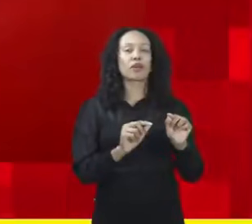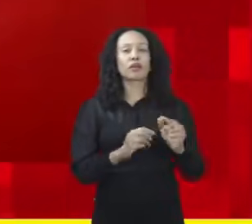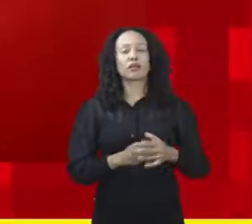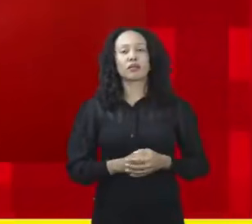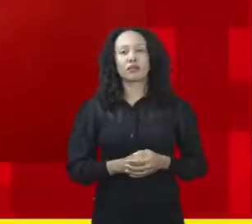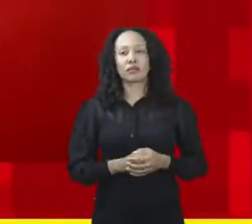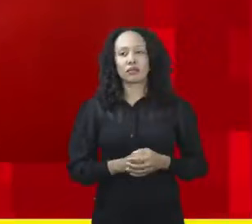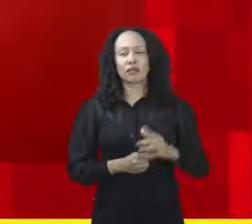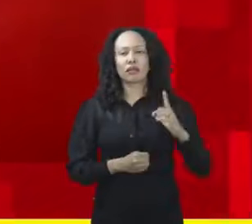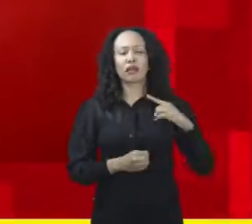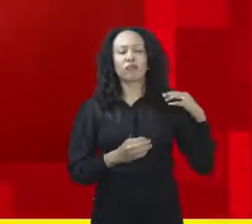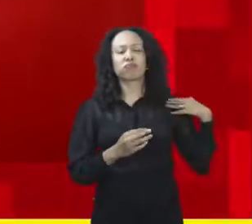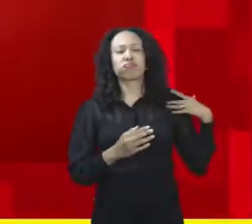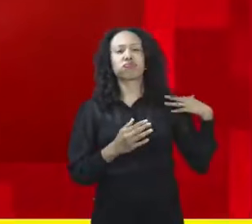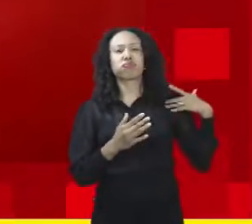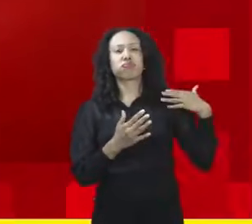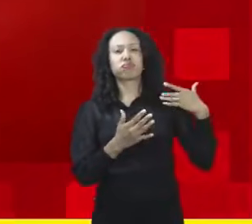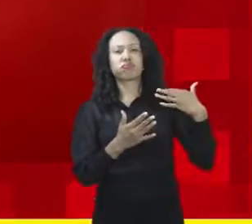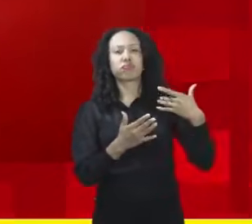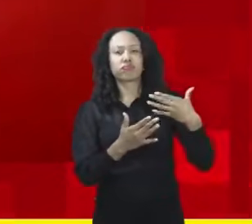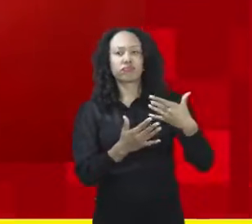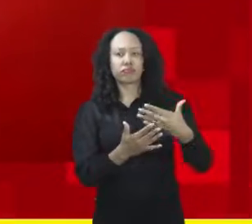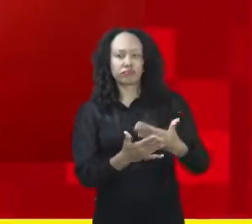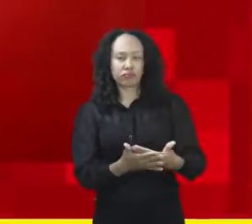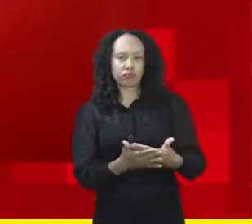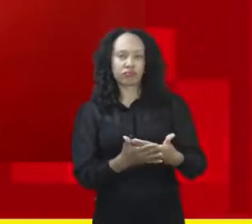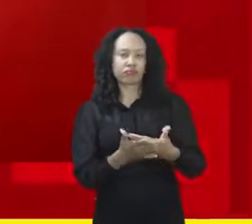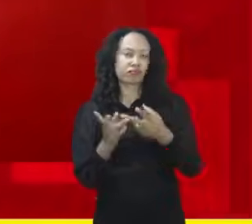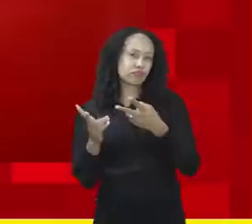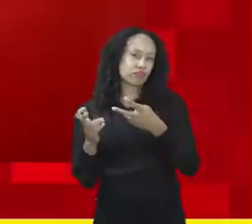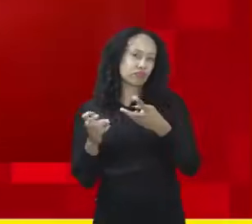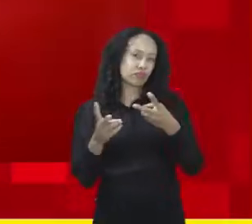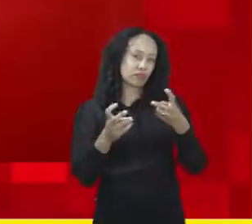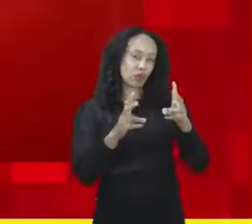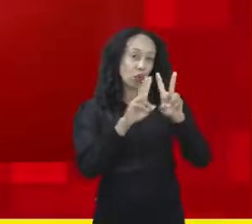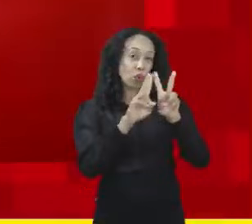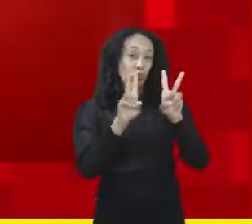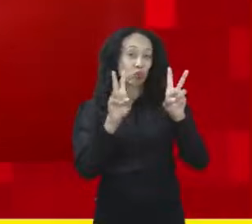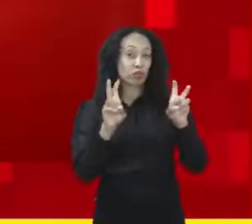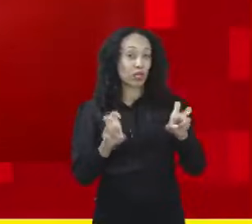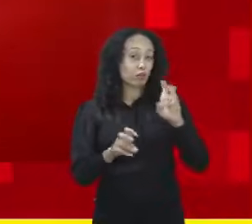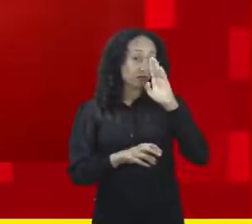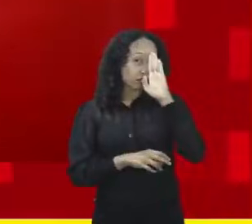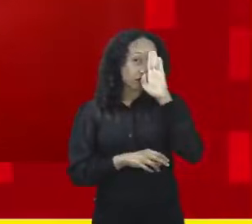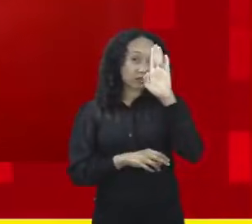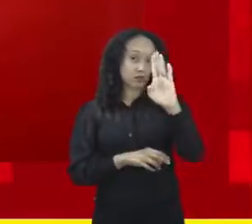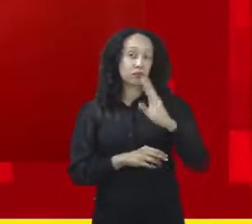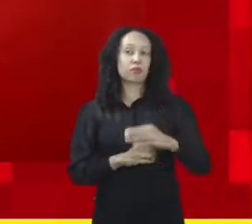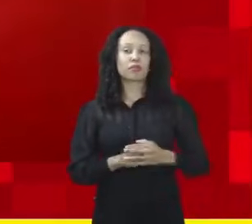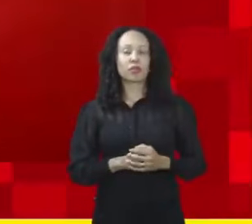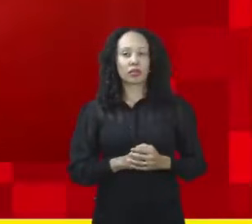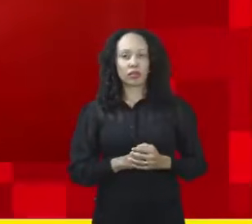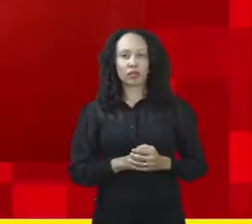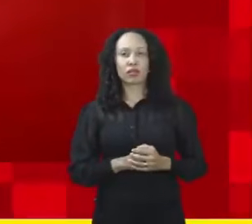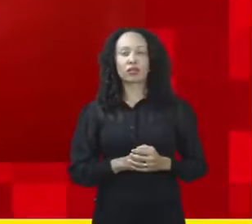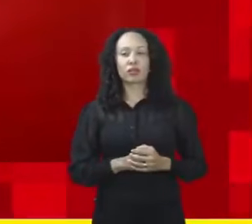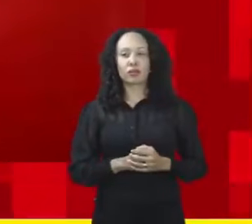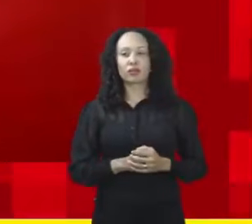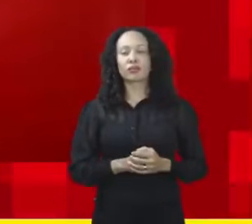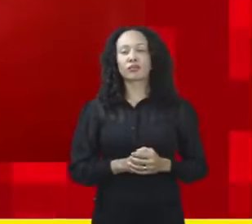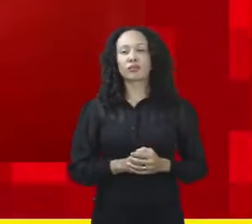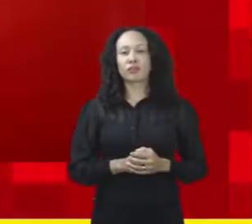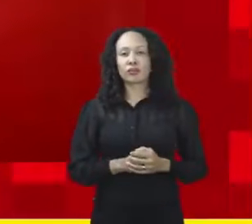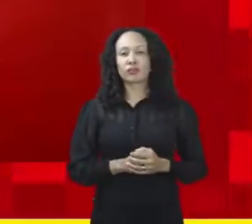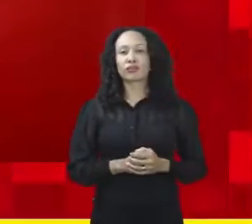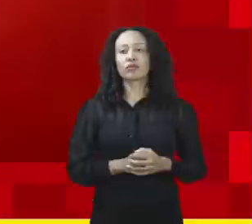do histórico, mas que a gente tem vivenciado agora como uma das nossas pautas prioritárias, no avanço aí da luta por direitos